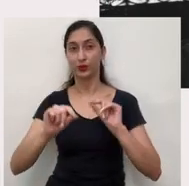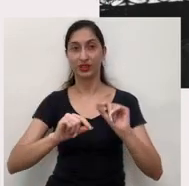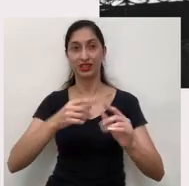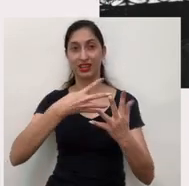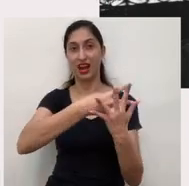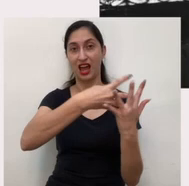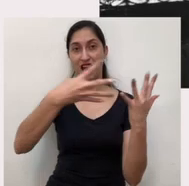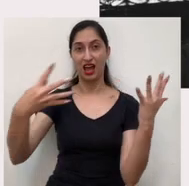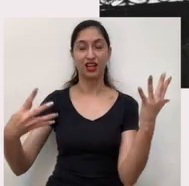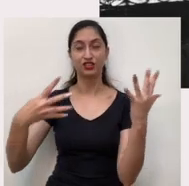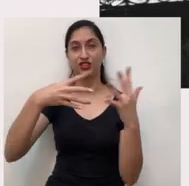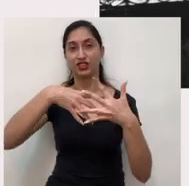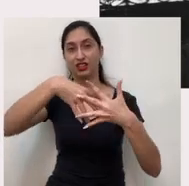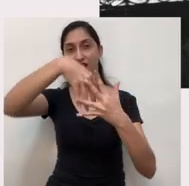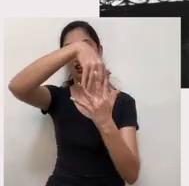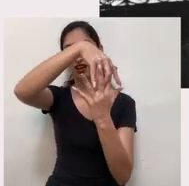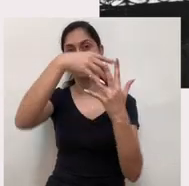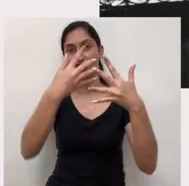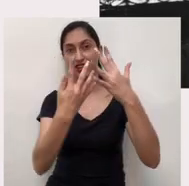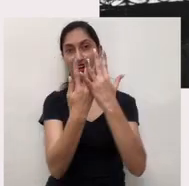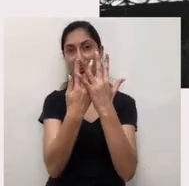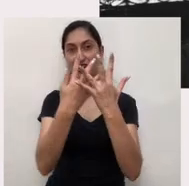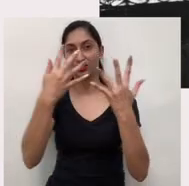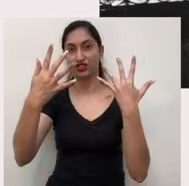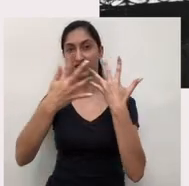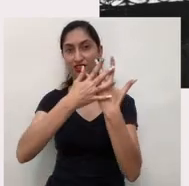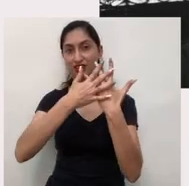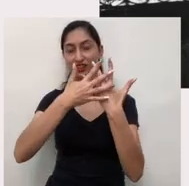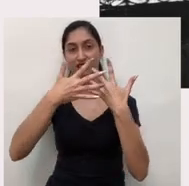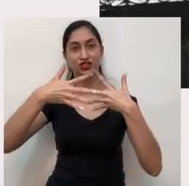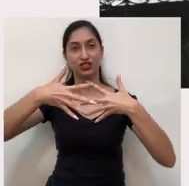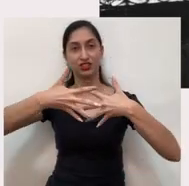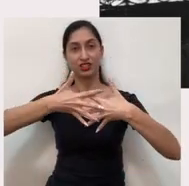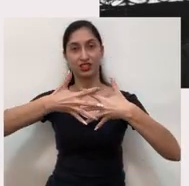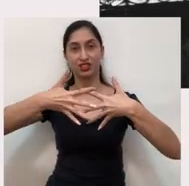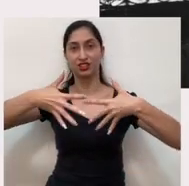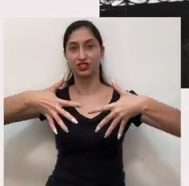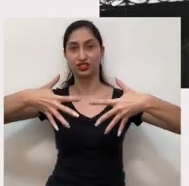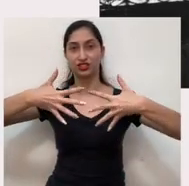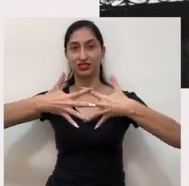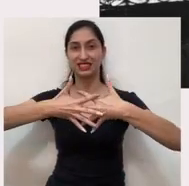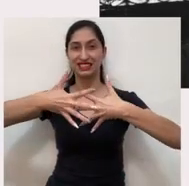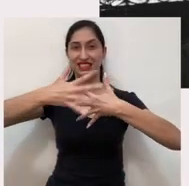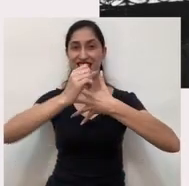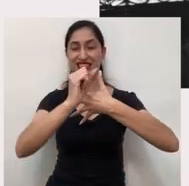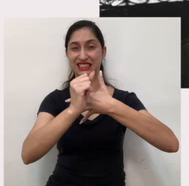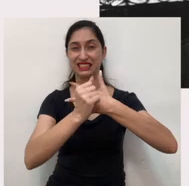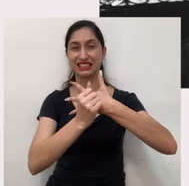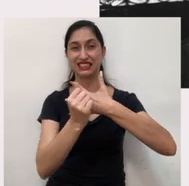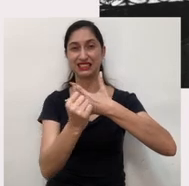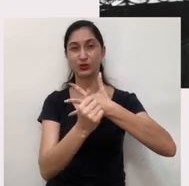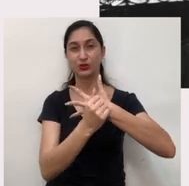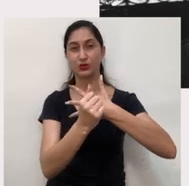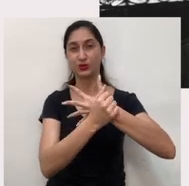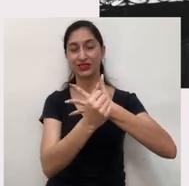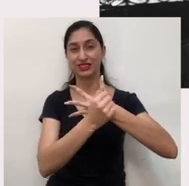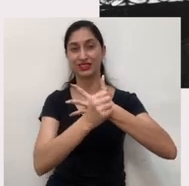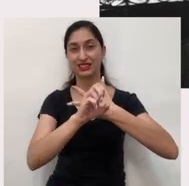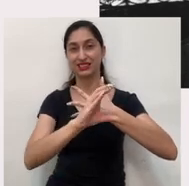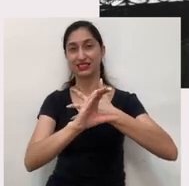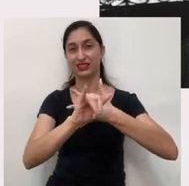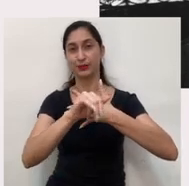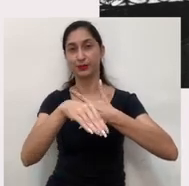em sobreposição, grades incrustadas no cimento, grades no ferro velho, né, que é uma